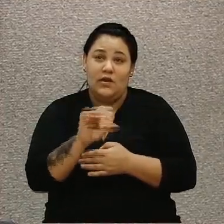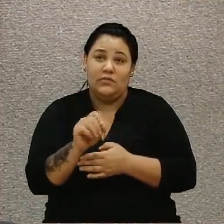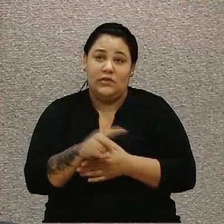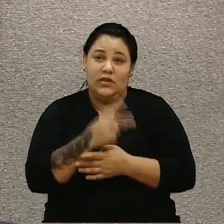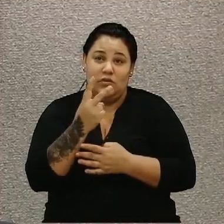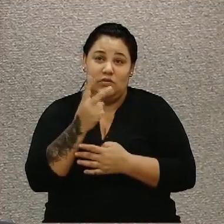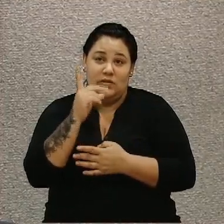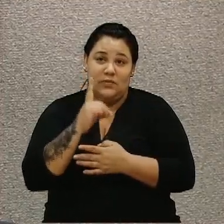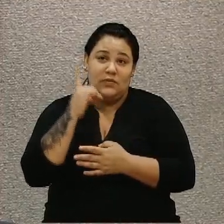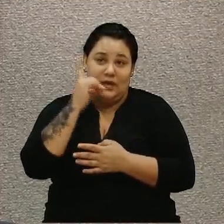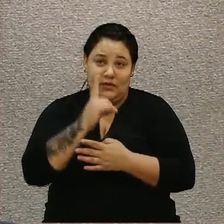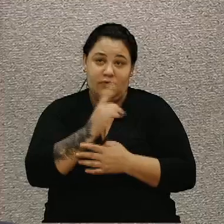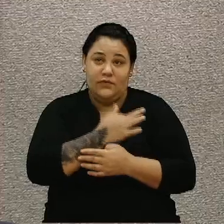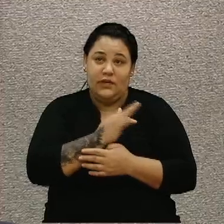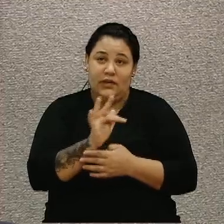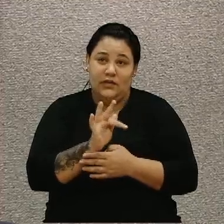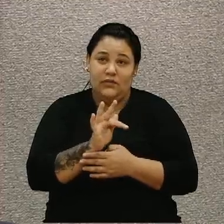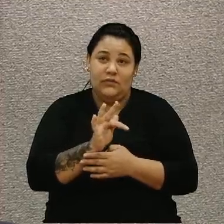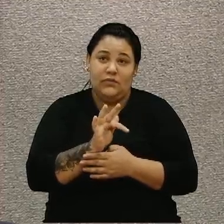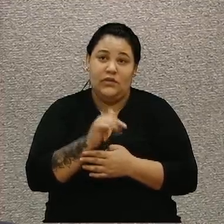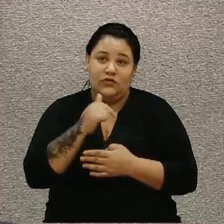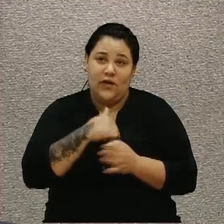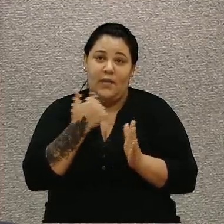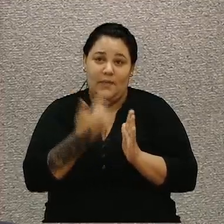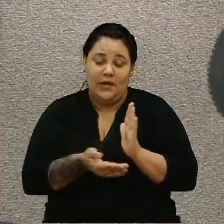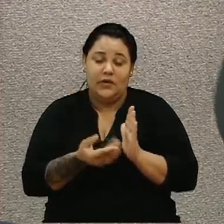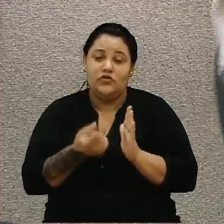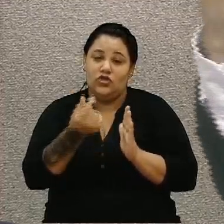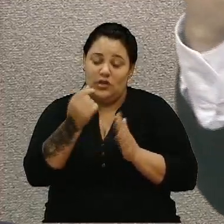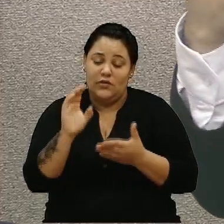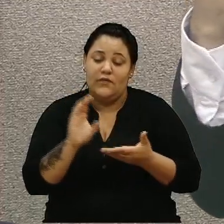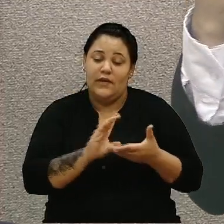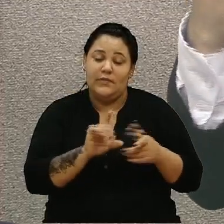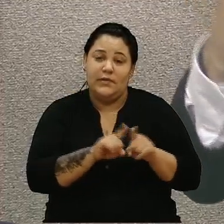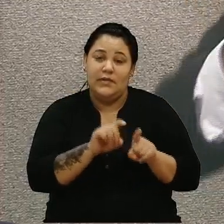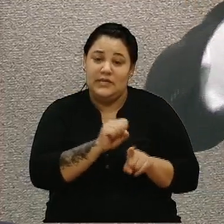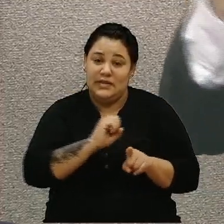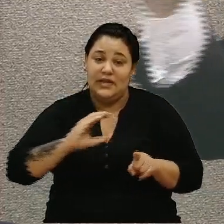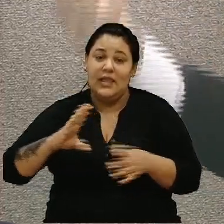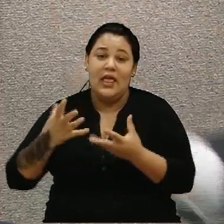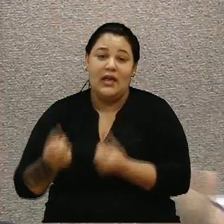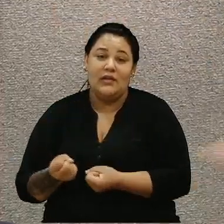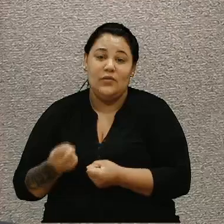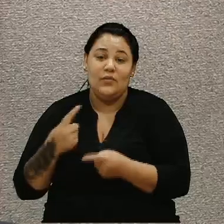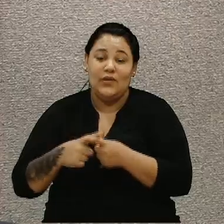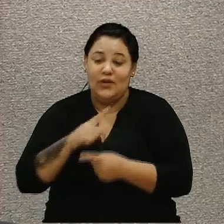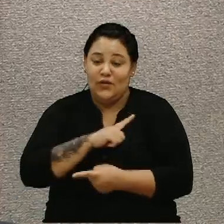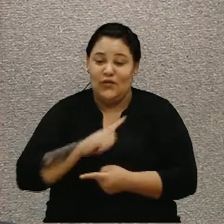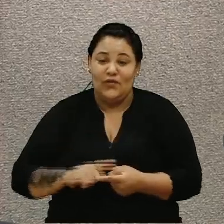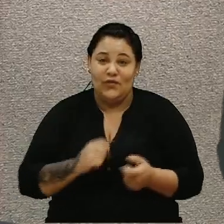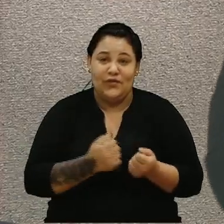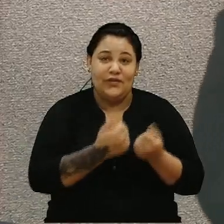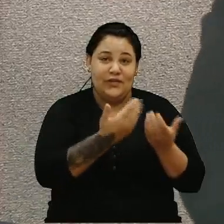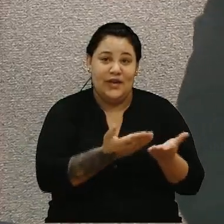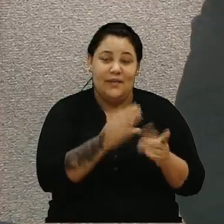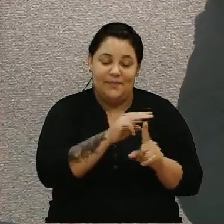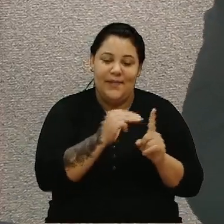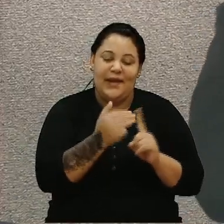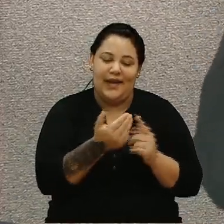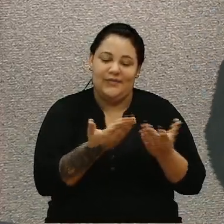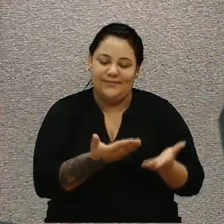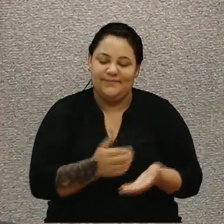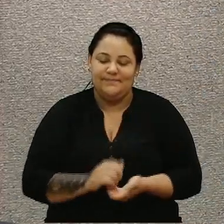vamos perder dinheiro. Recurso do Rio Grande do Sul, nós vamos perder. Santa Catarina está ganhando. Porque lá, o governo proporciona esse mercado.